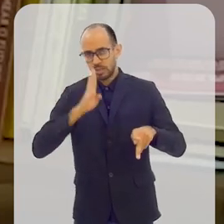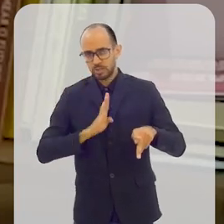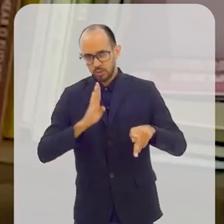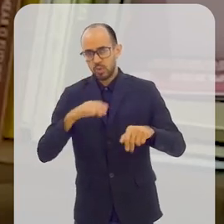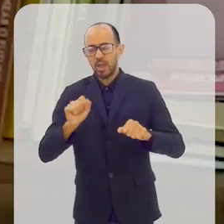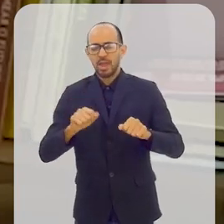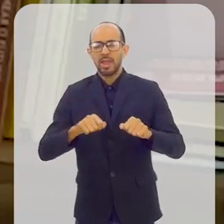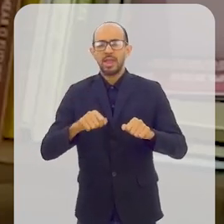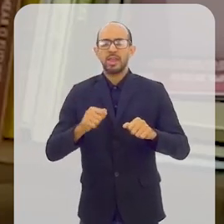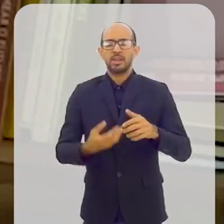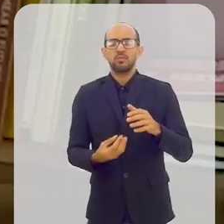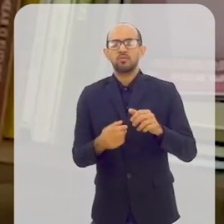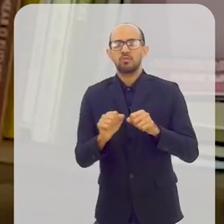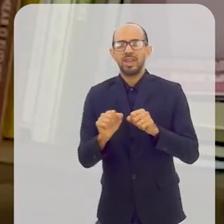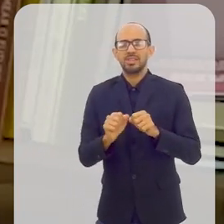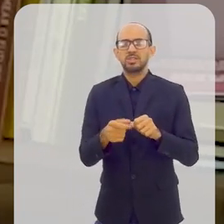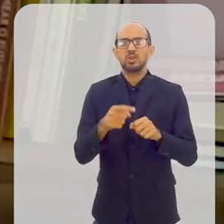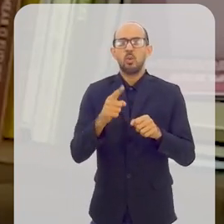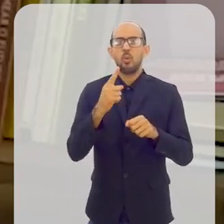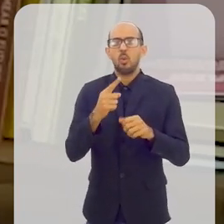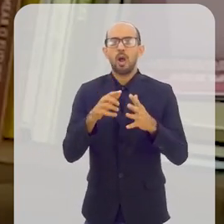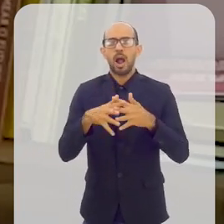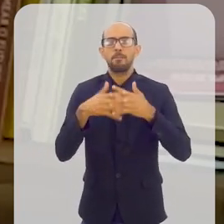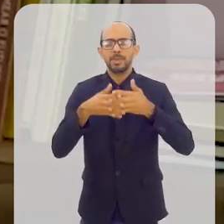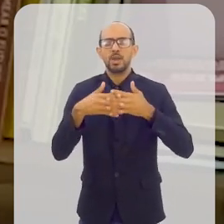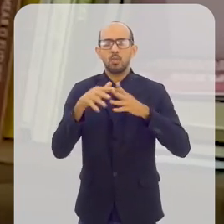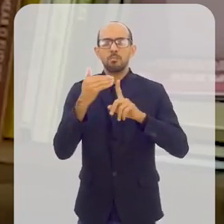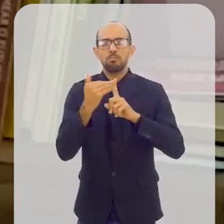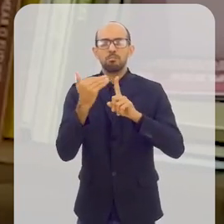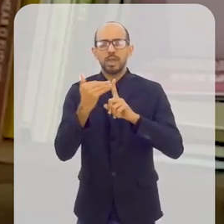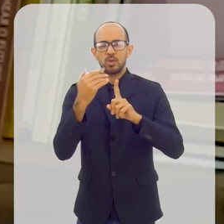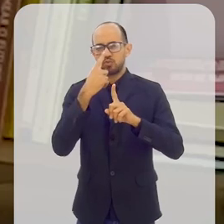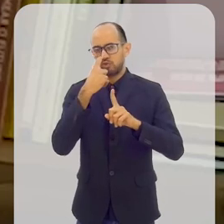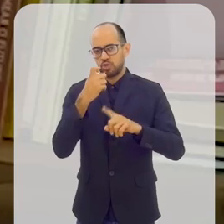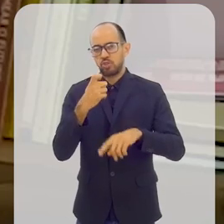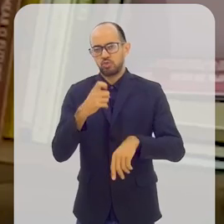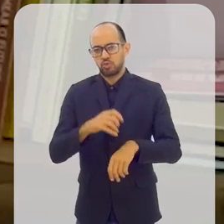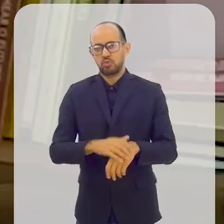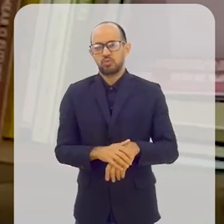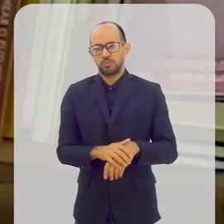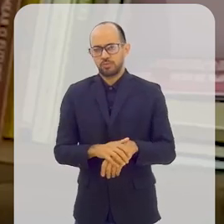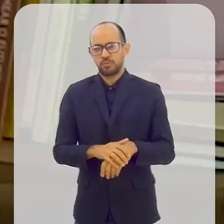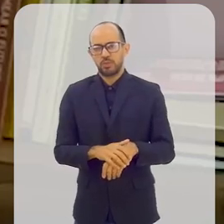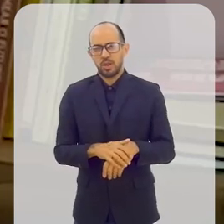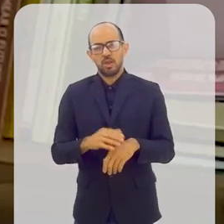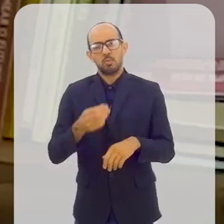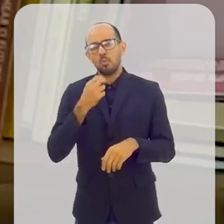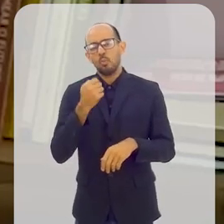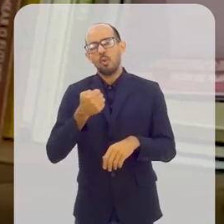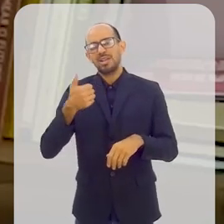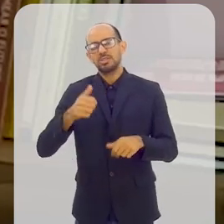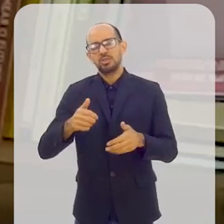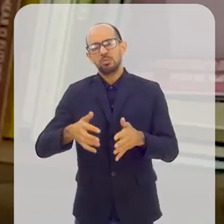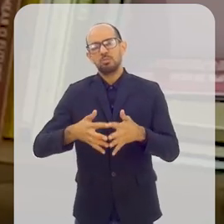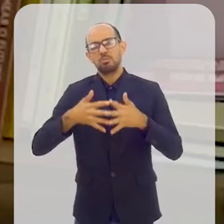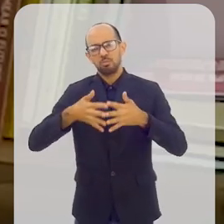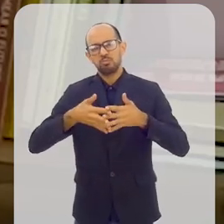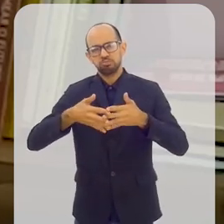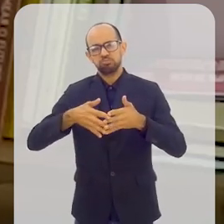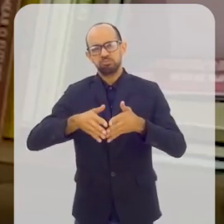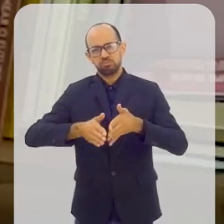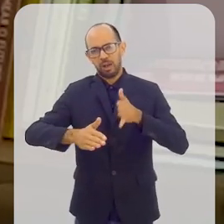produziu um caminhão e alguma coisa, um caminhão e meio de resíduos, né? Uma carreta quase de